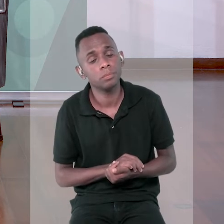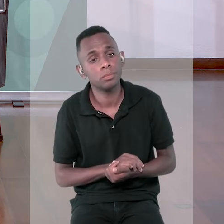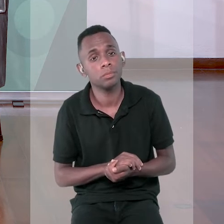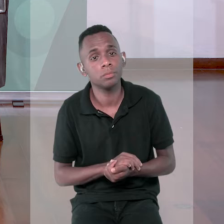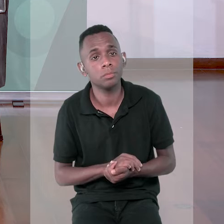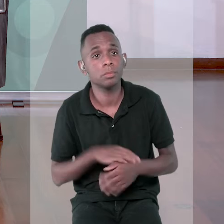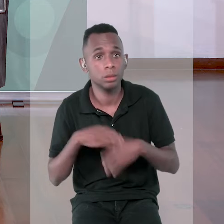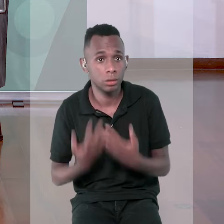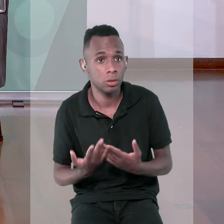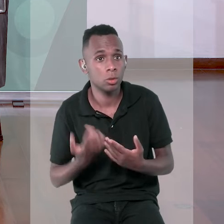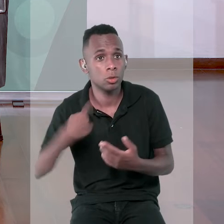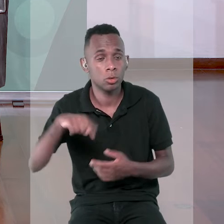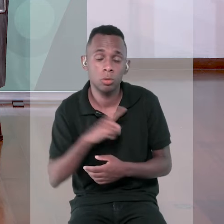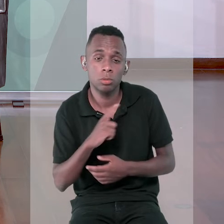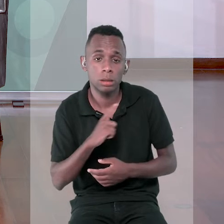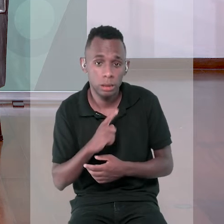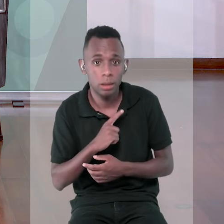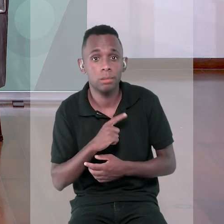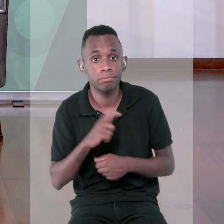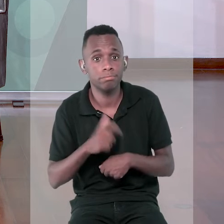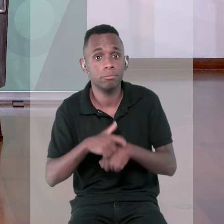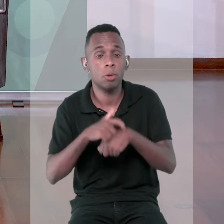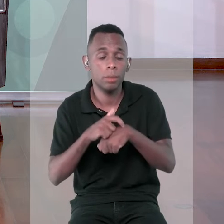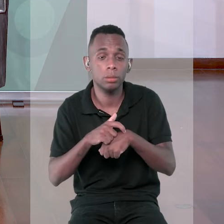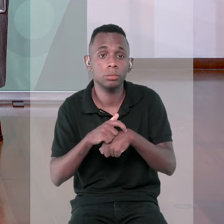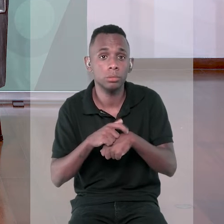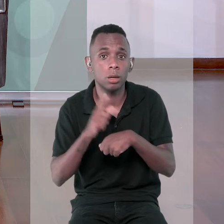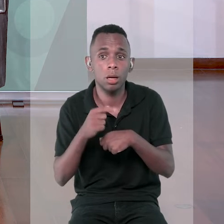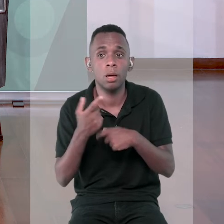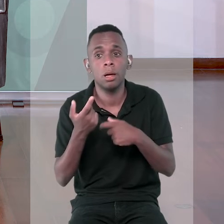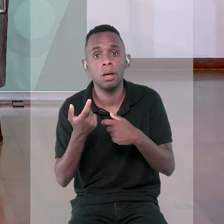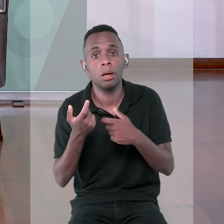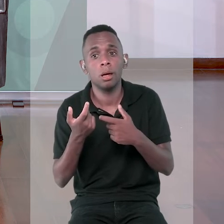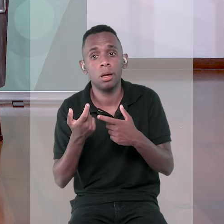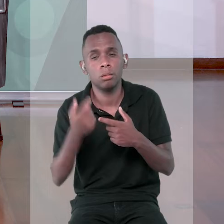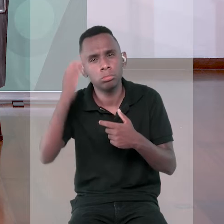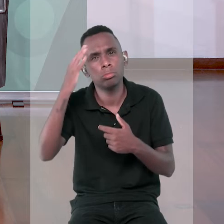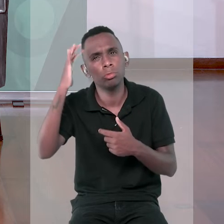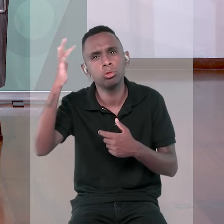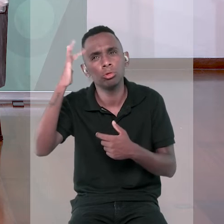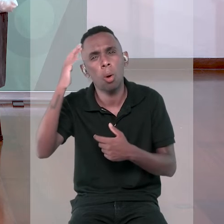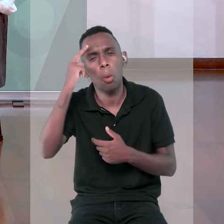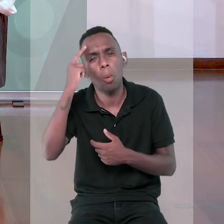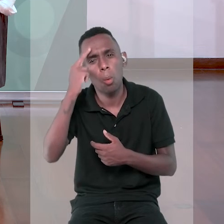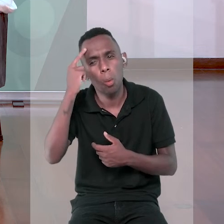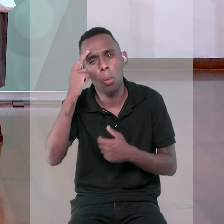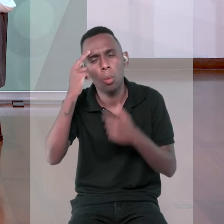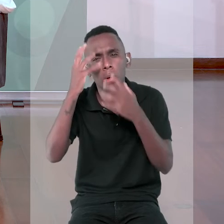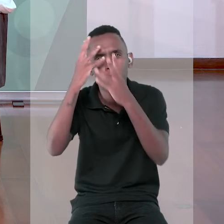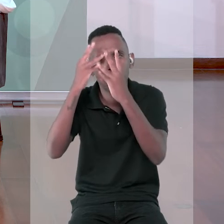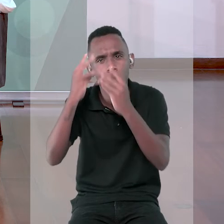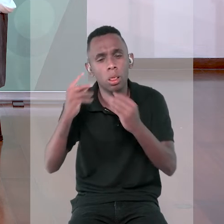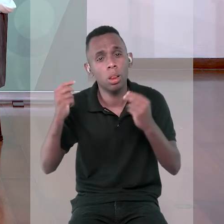que a gente tem que... Está na hora de um pouco das grandes utopias que eles falam que